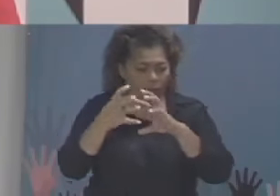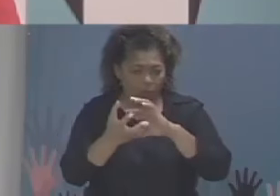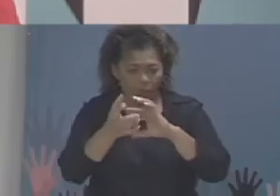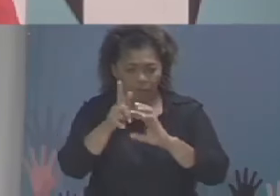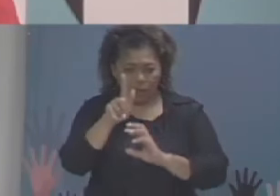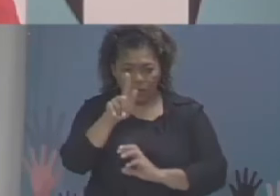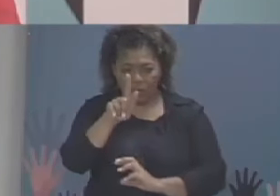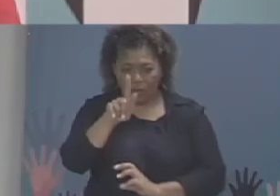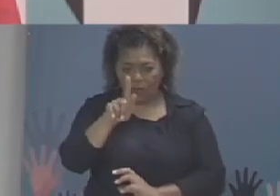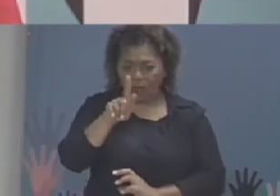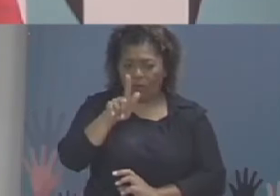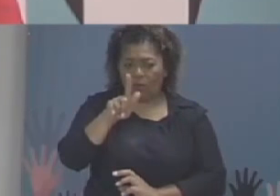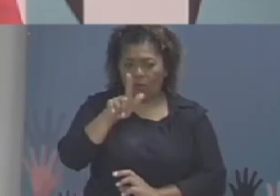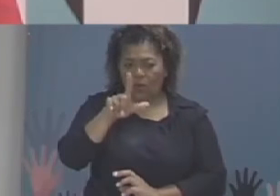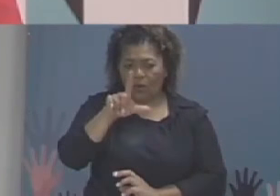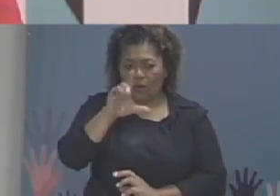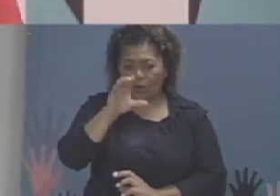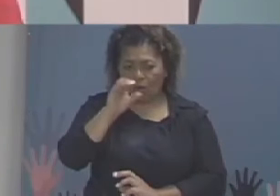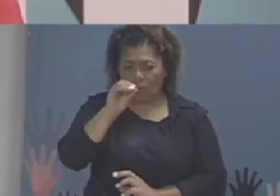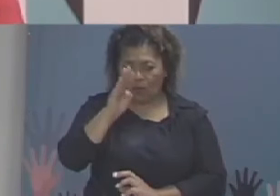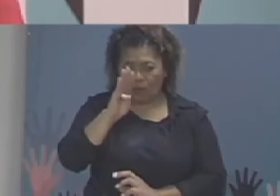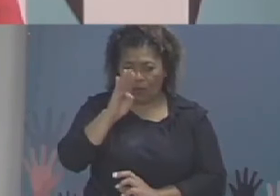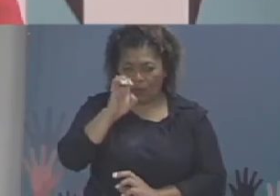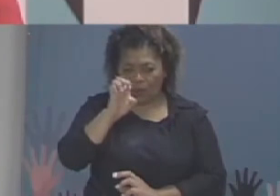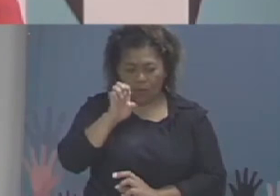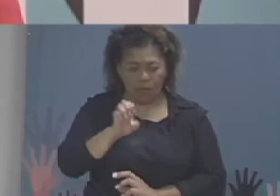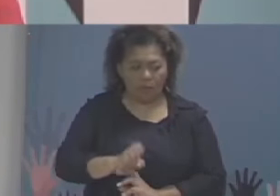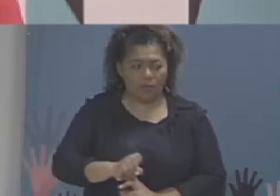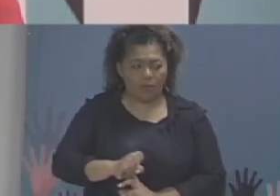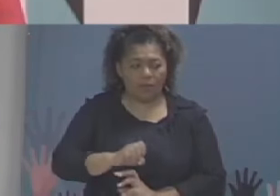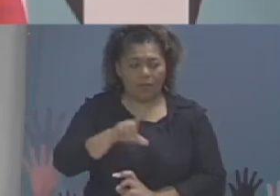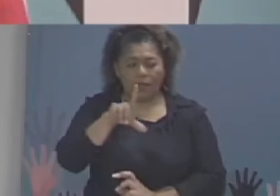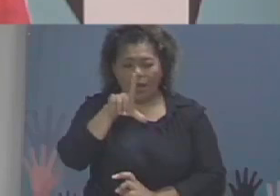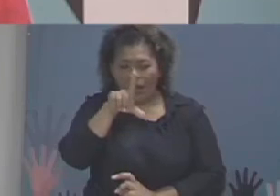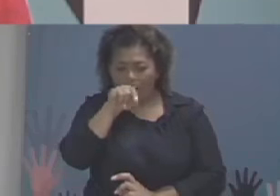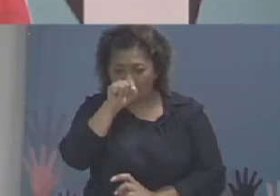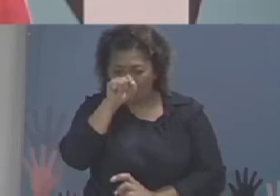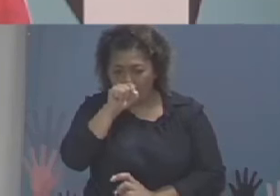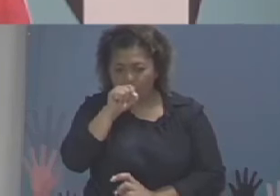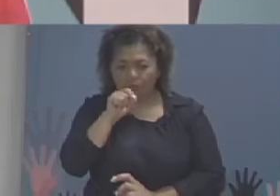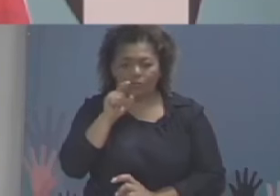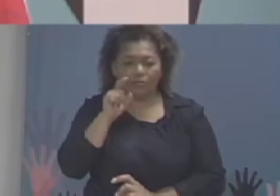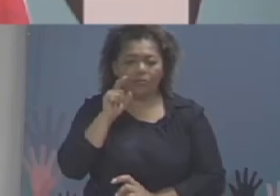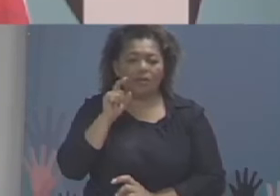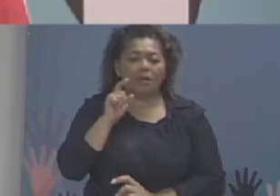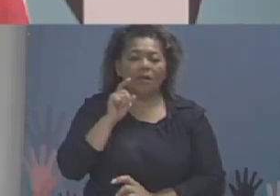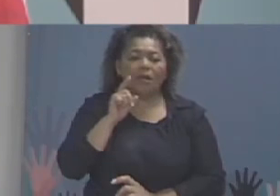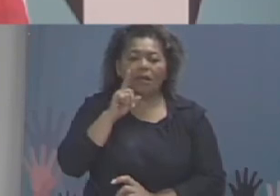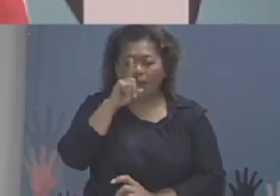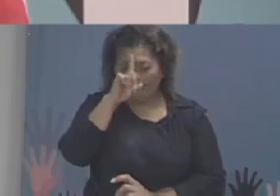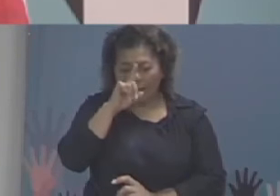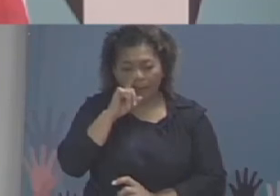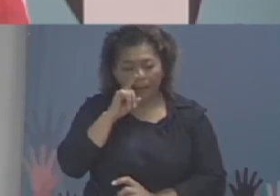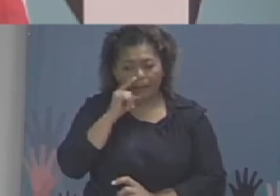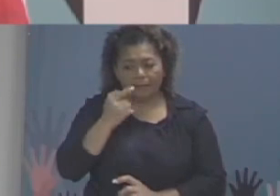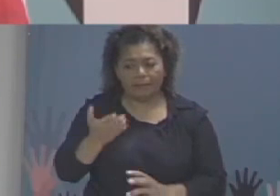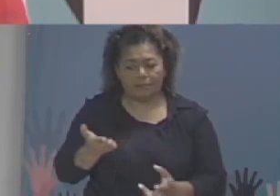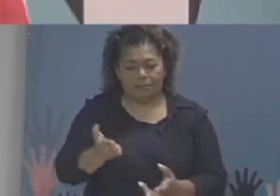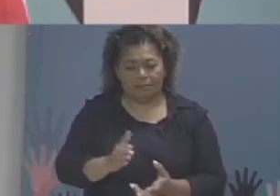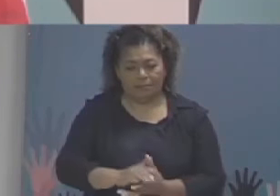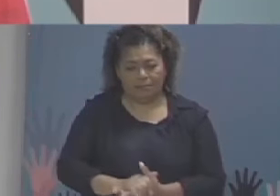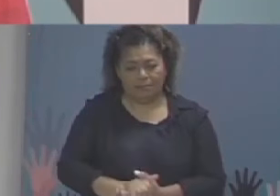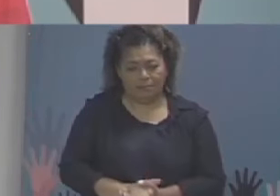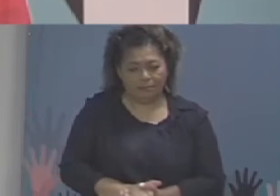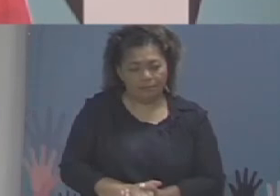cor amarela. Eixo 2, contribuições éticas, políticas e técnicas do processo democrático e de garantia